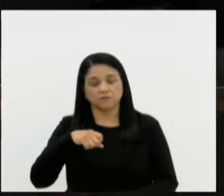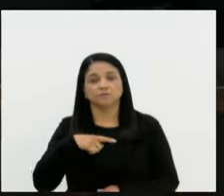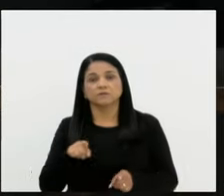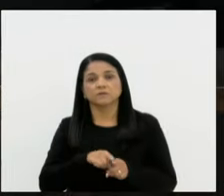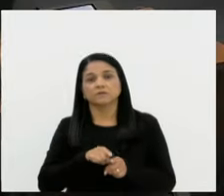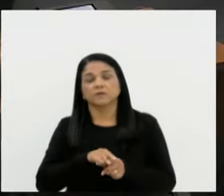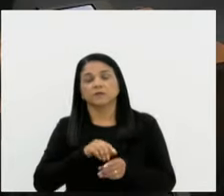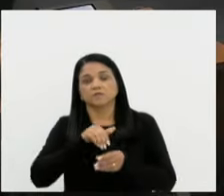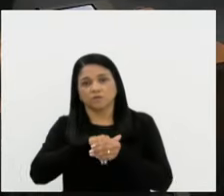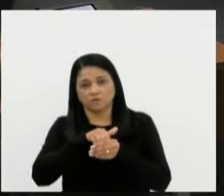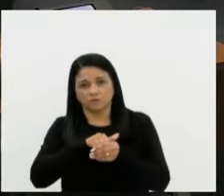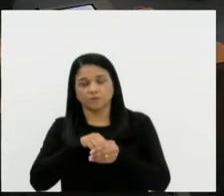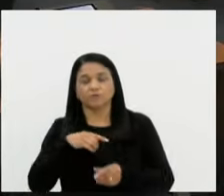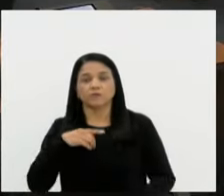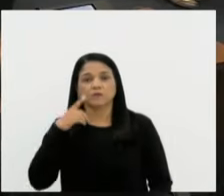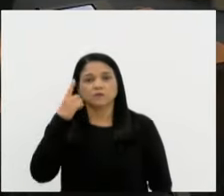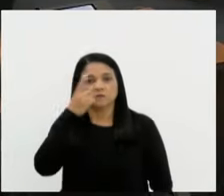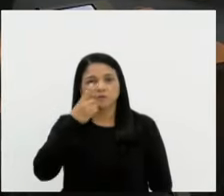Cristo.